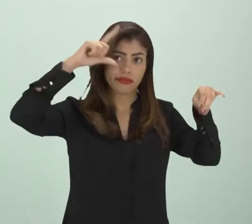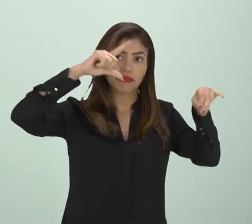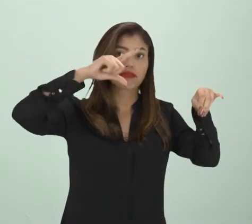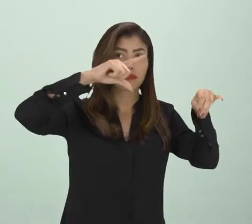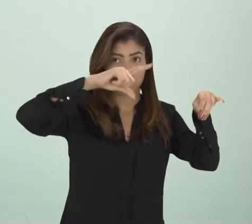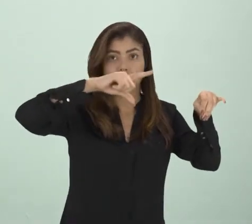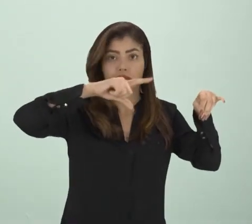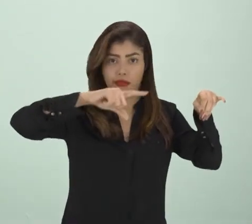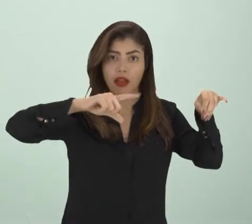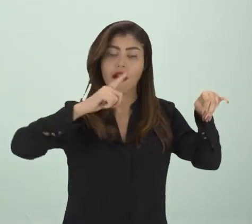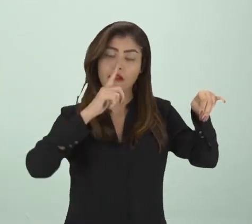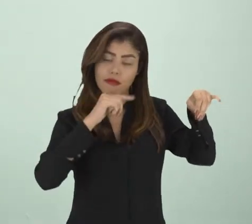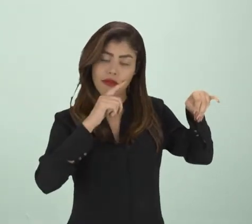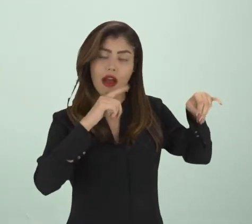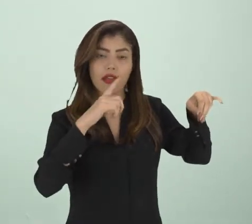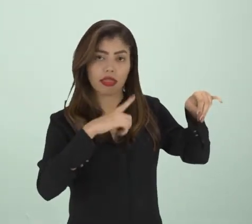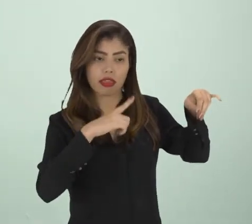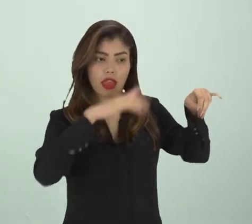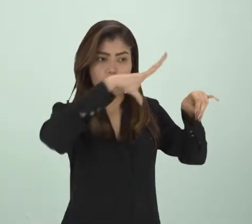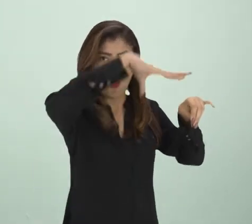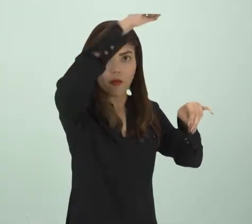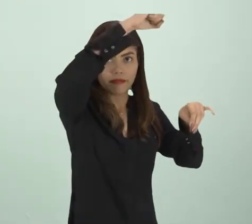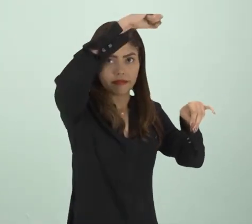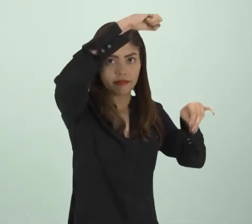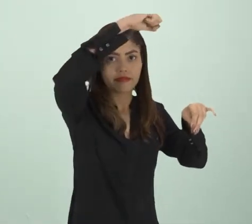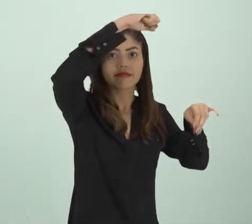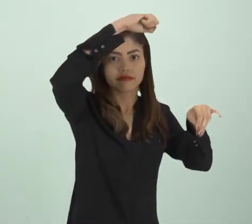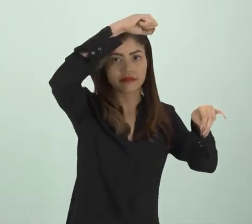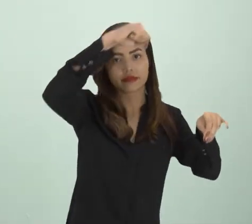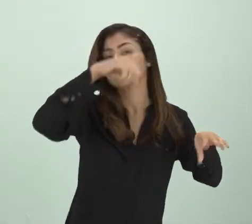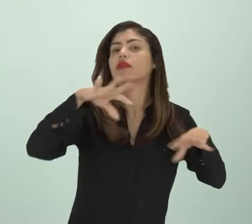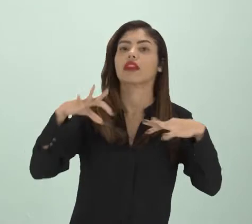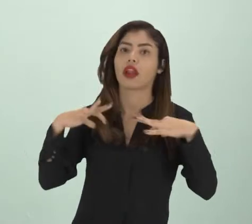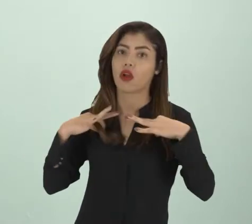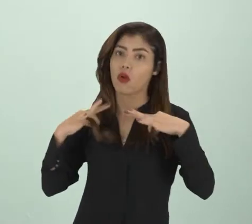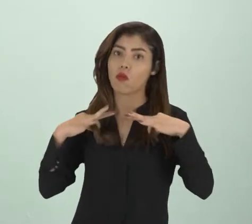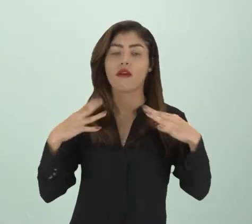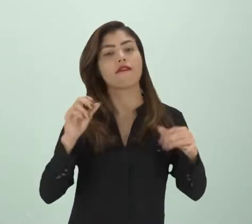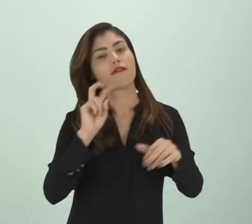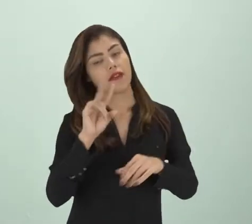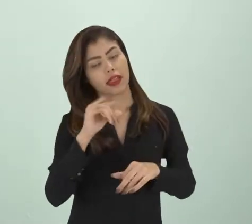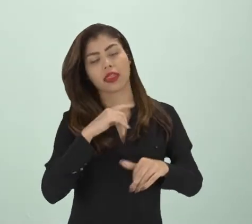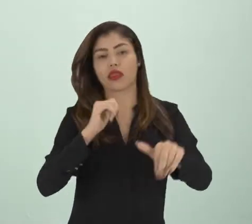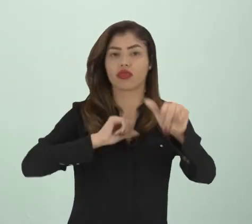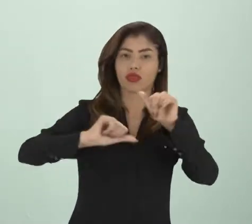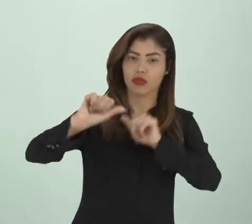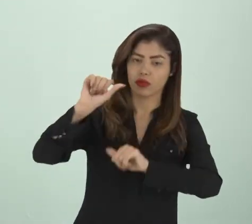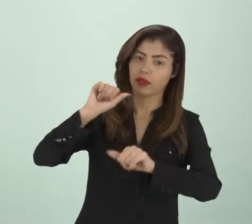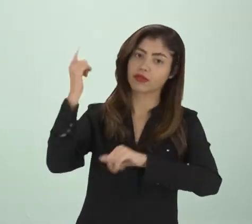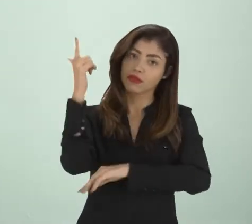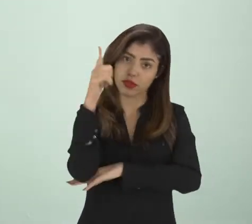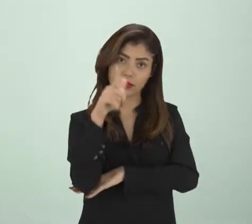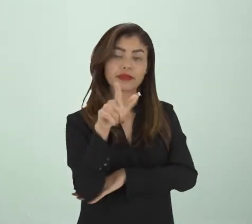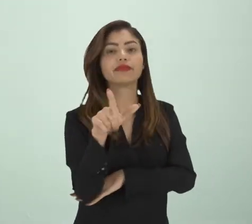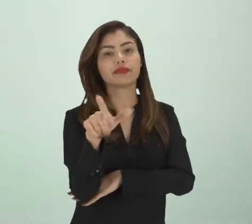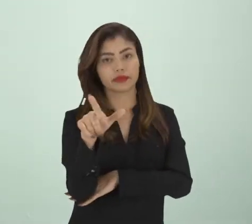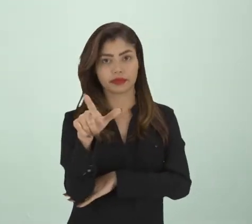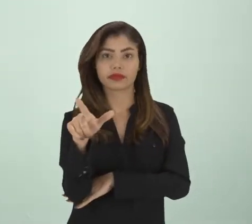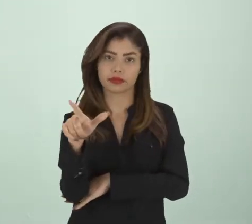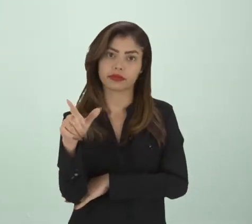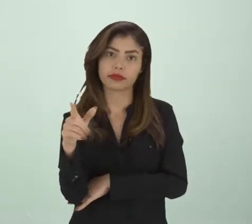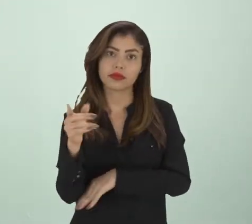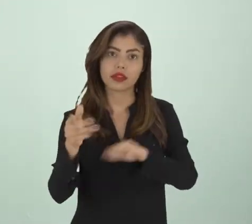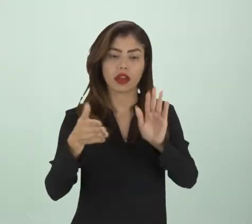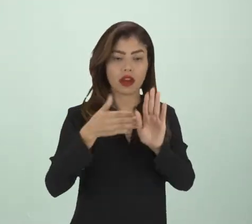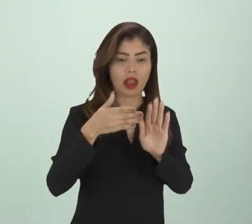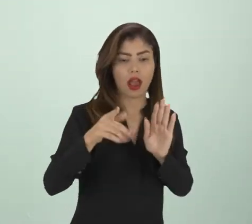é necessário que a água também sofra uma evaporação. Como vai haver mudança no estado físico, nós temos novamente aí